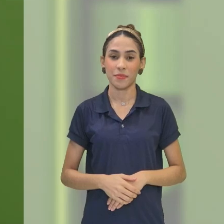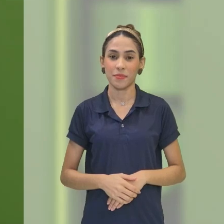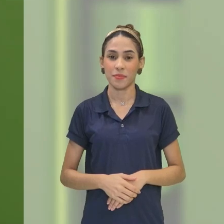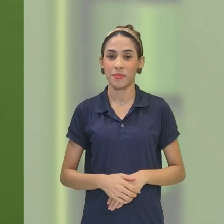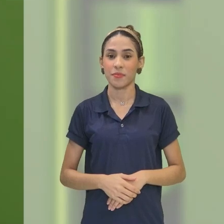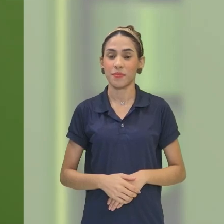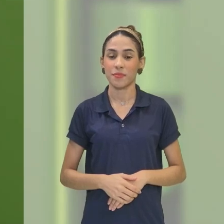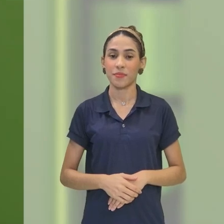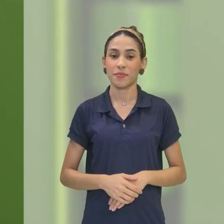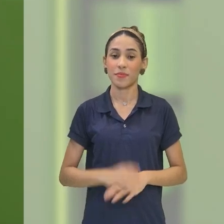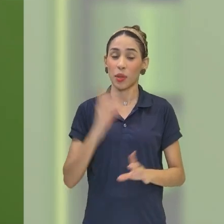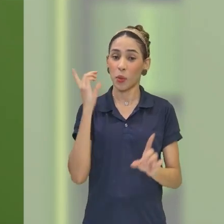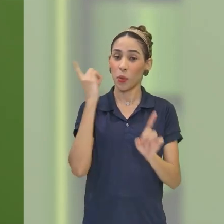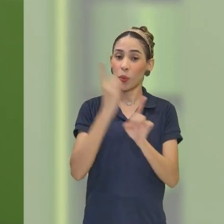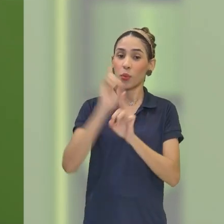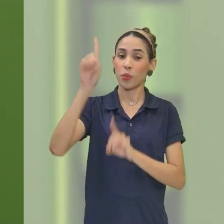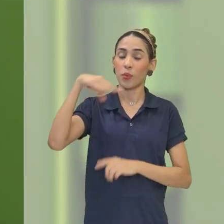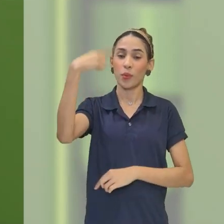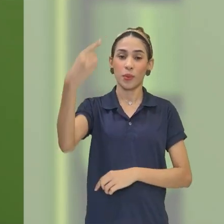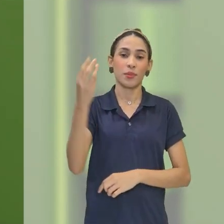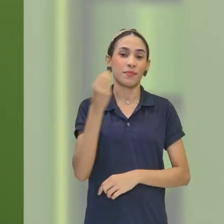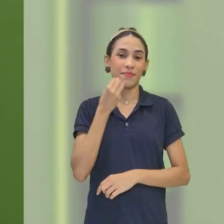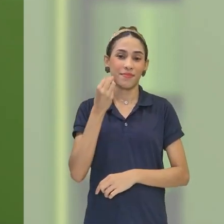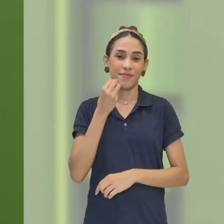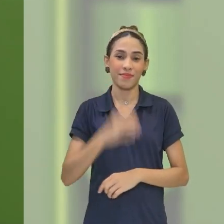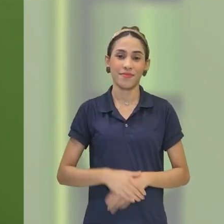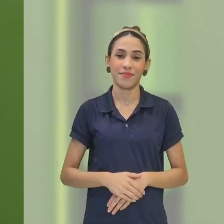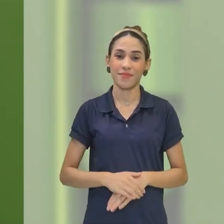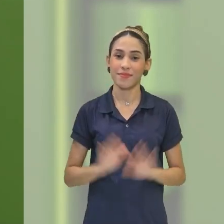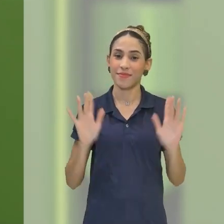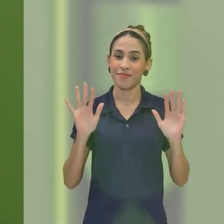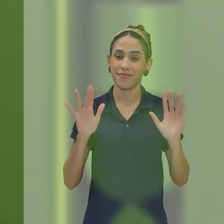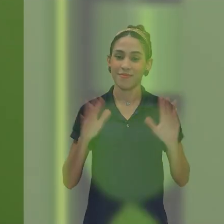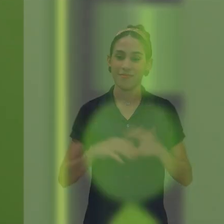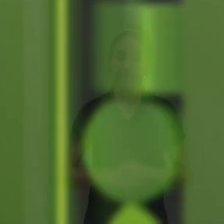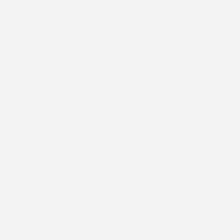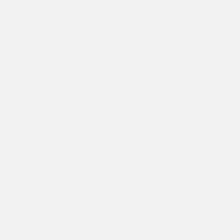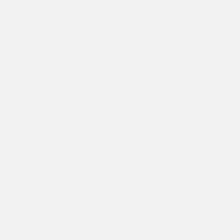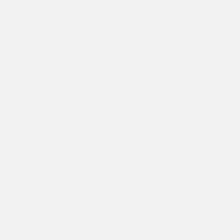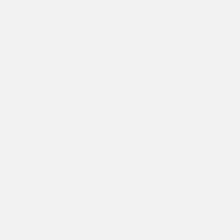aqui a aula com vocês e encontro vocês numa próxima oportunidade, pessoal. Tchau!